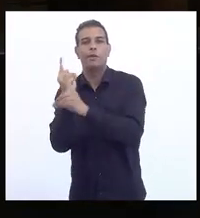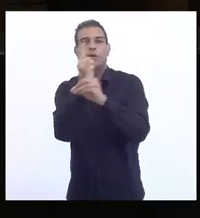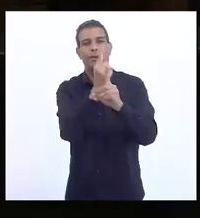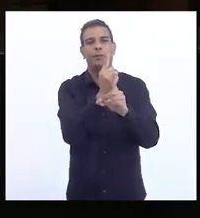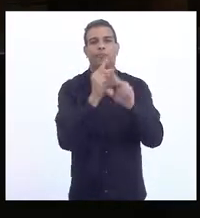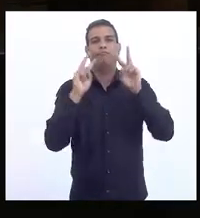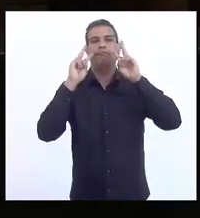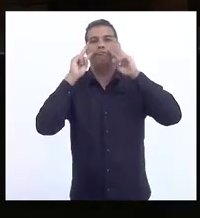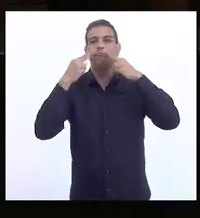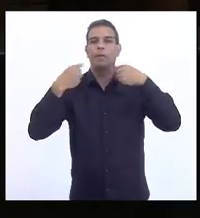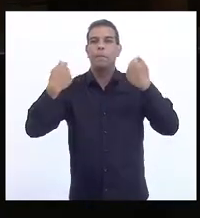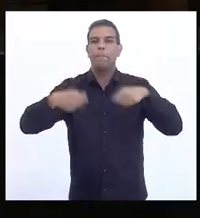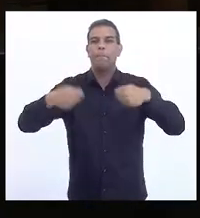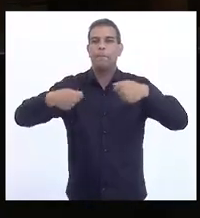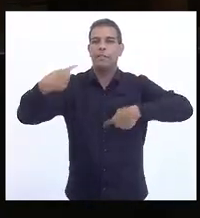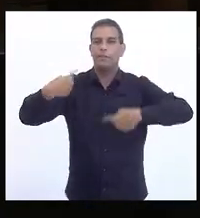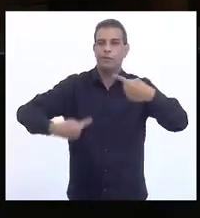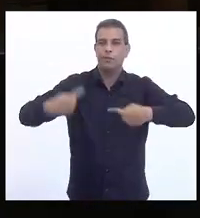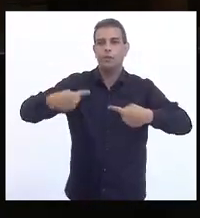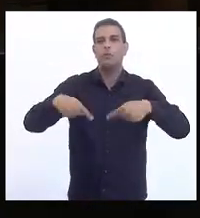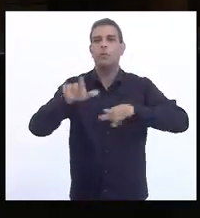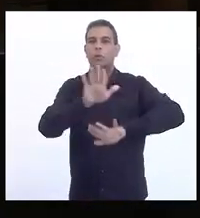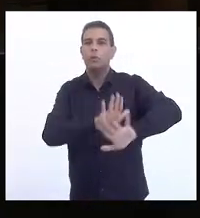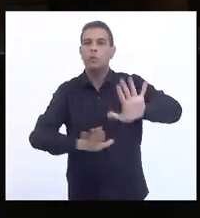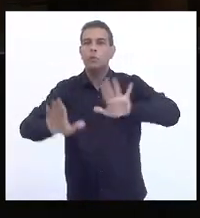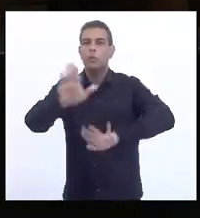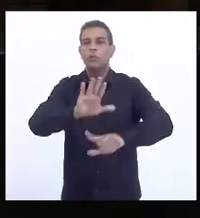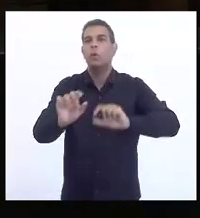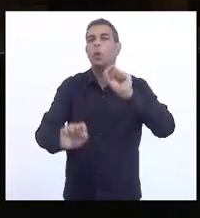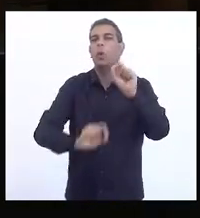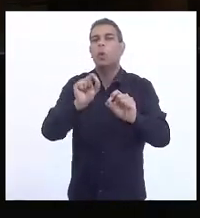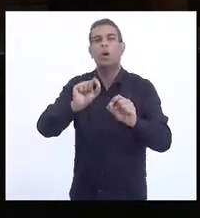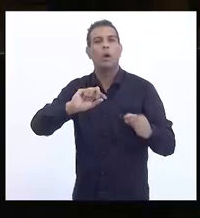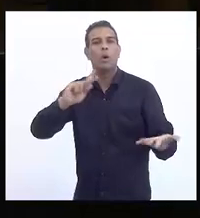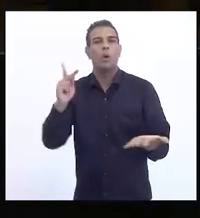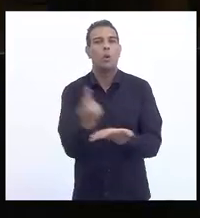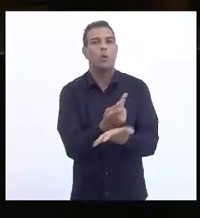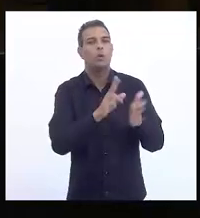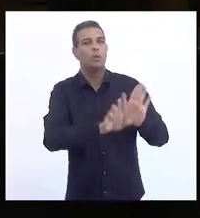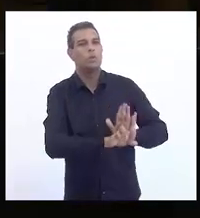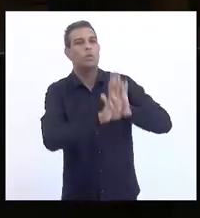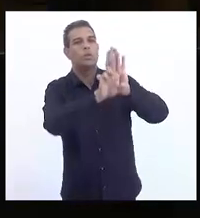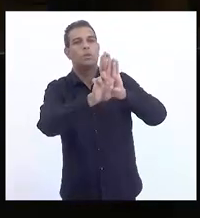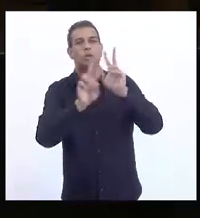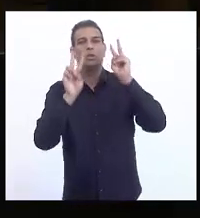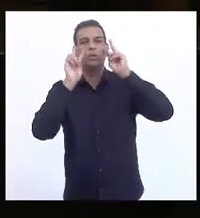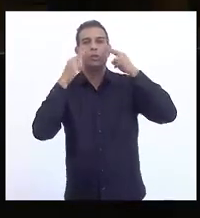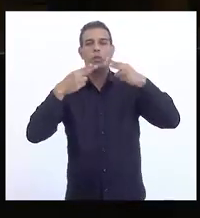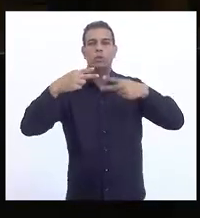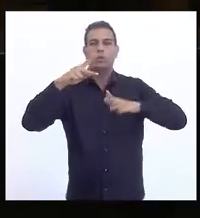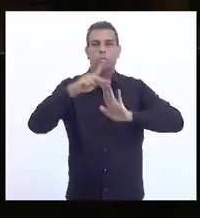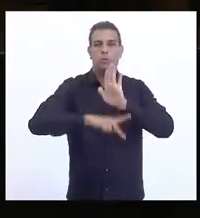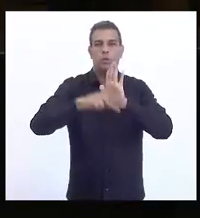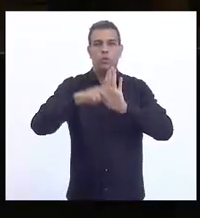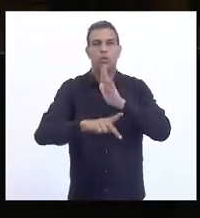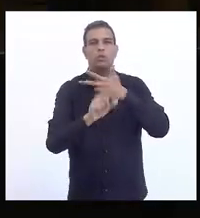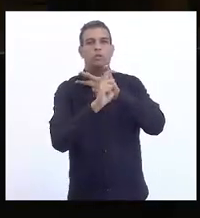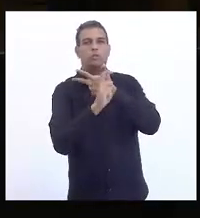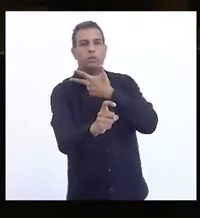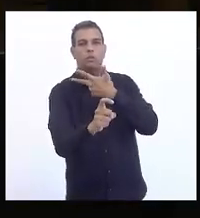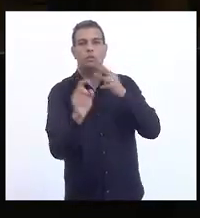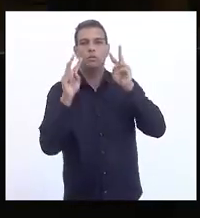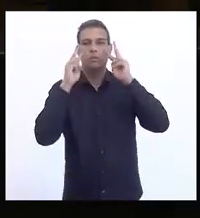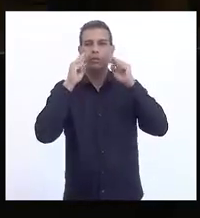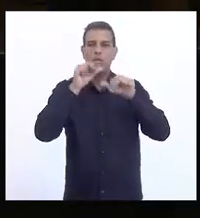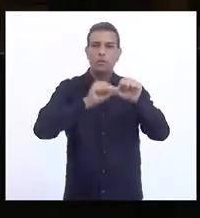a gente precisa discutir com muita seriedade o que representa o projeto do governo em termos de